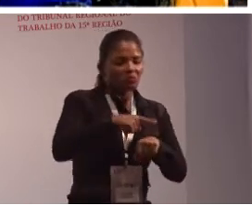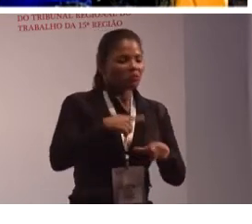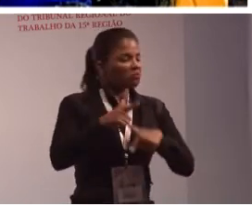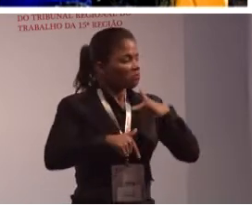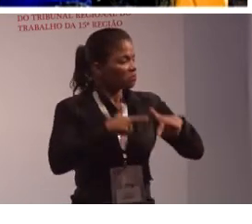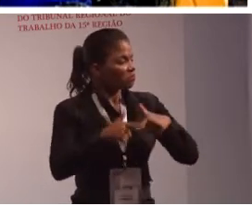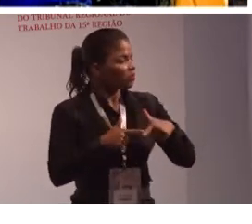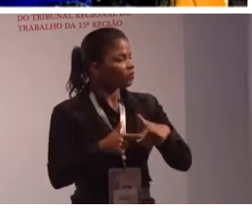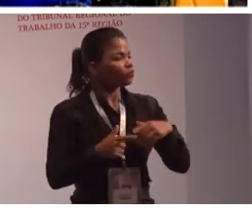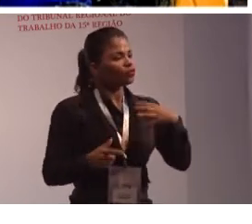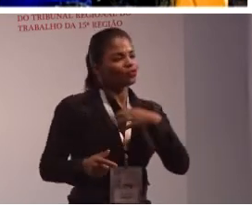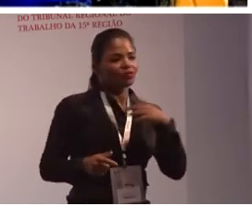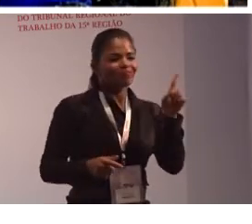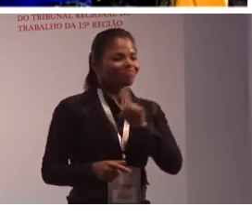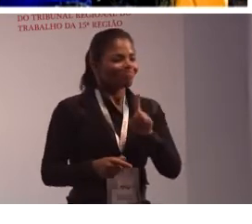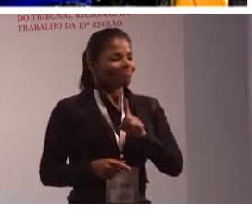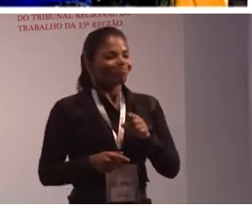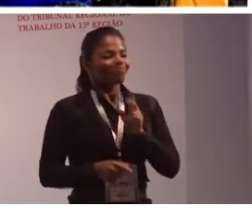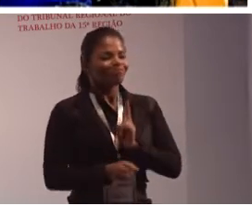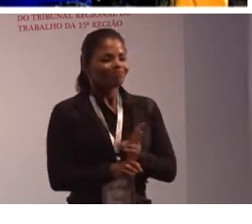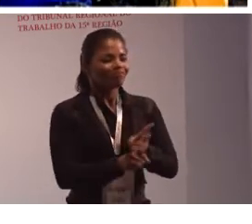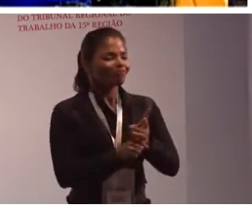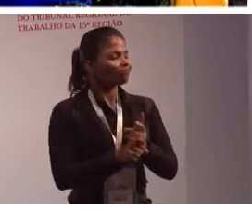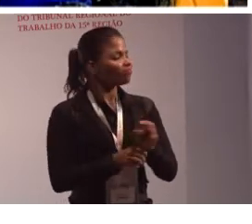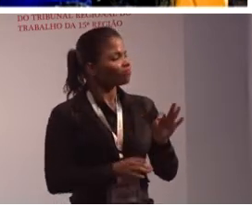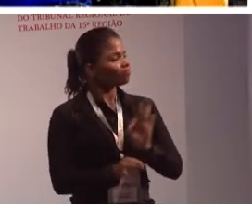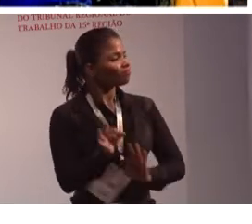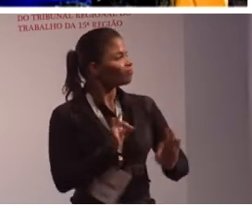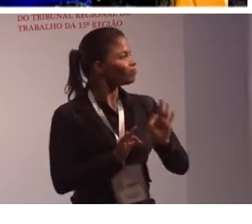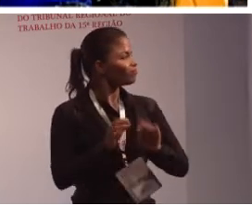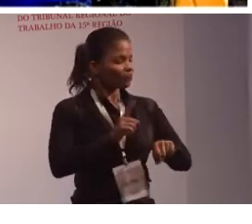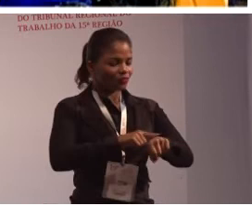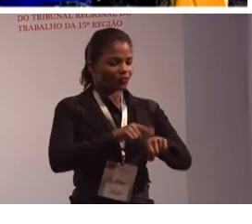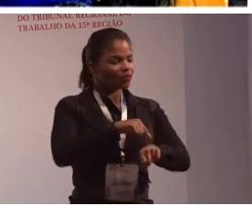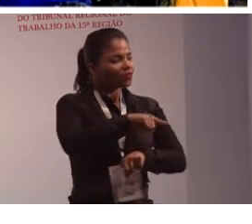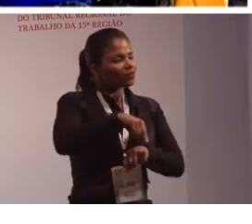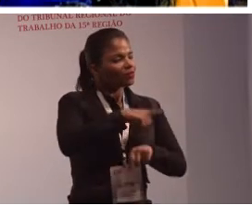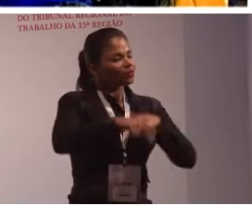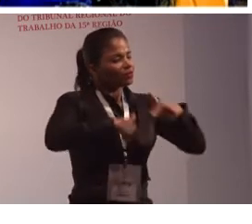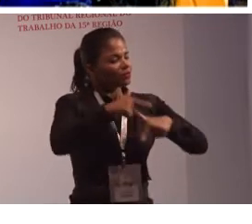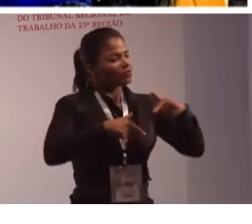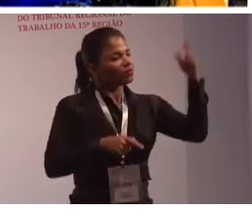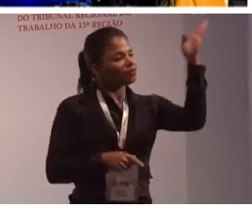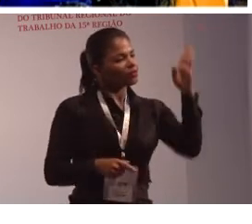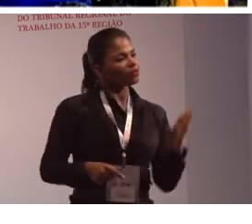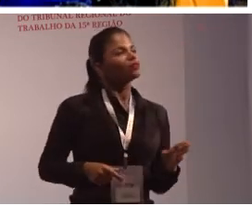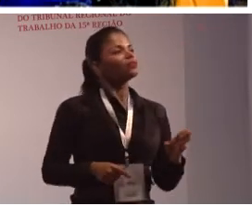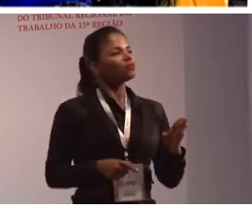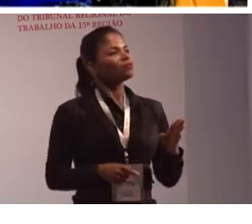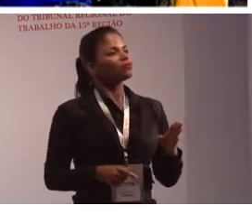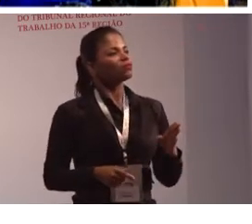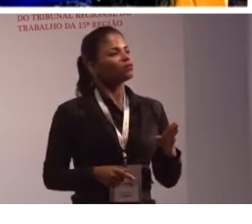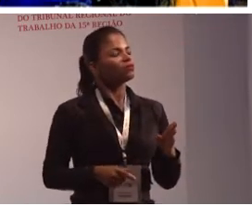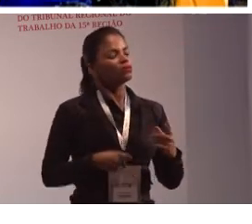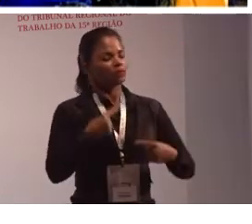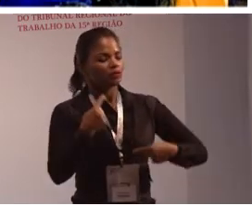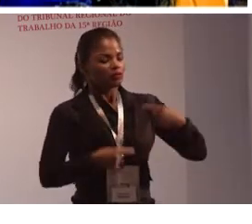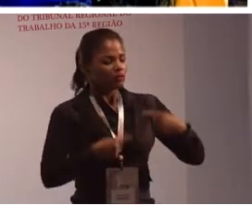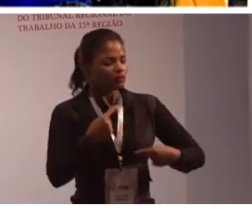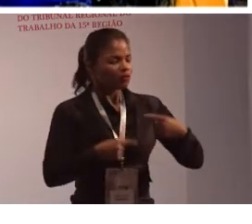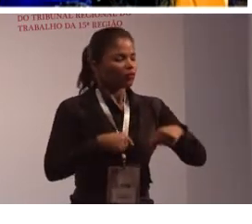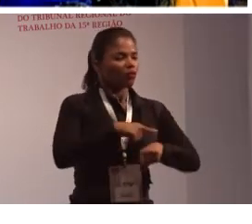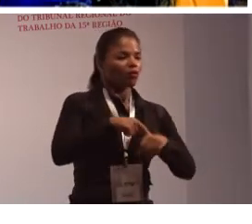de trabalho não tradicionais, os novos arranjos das horas trabalhadas. Aqui no Brasil, a gente discute desde o contrato zero